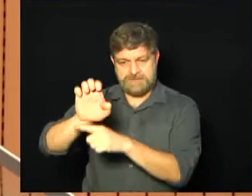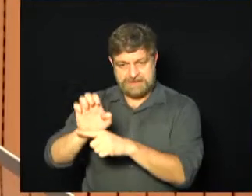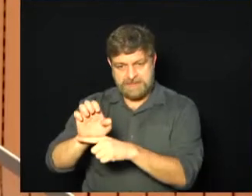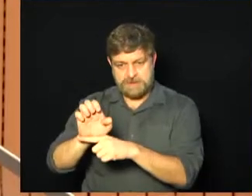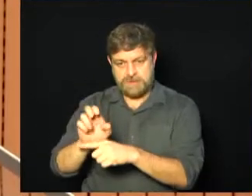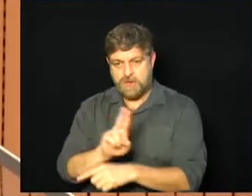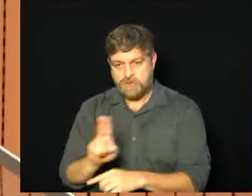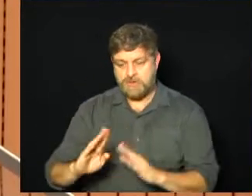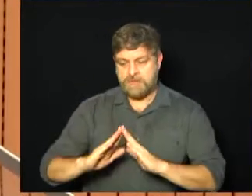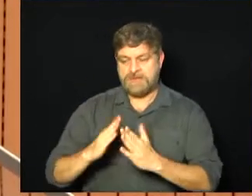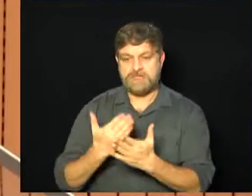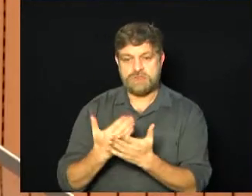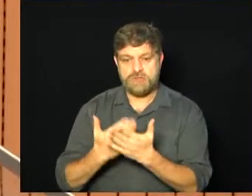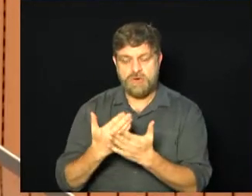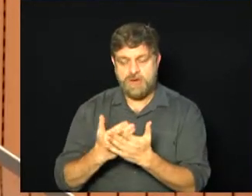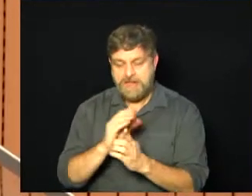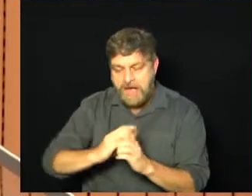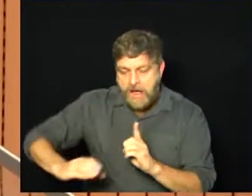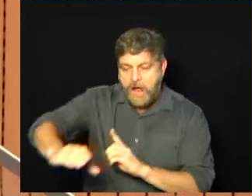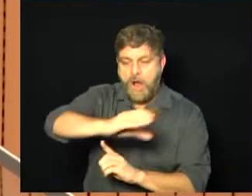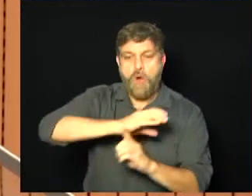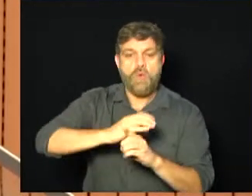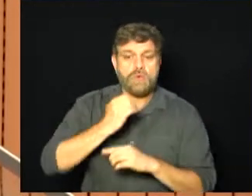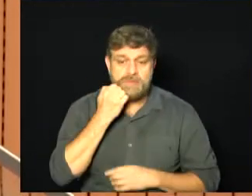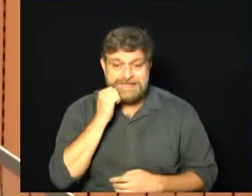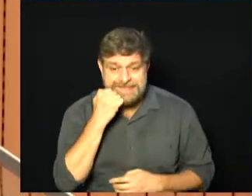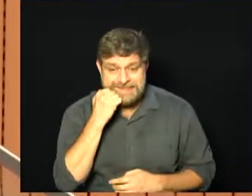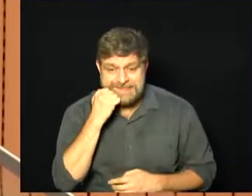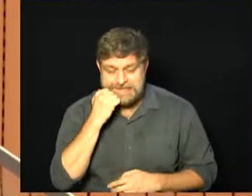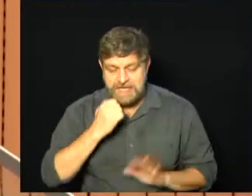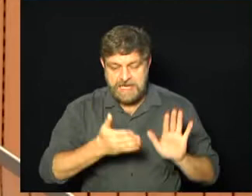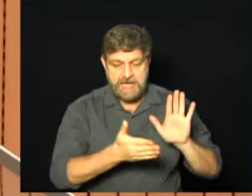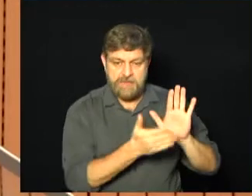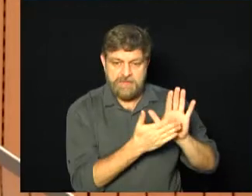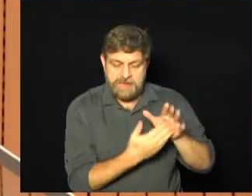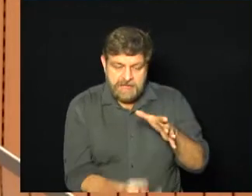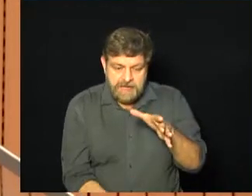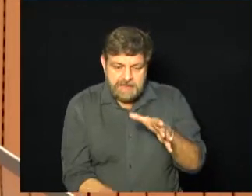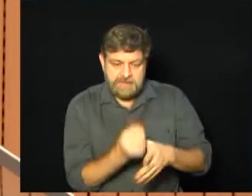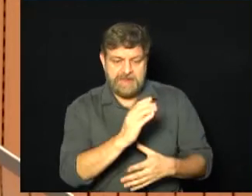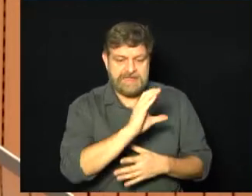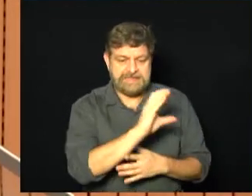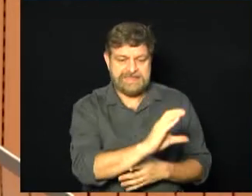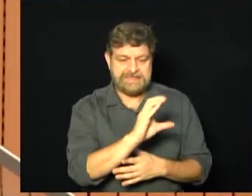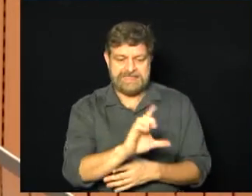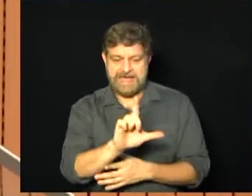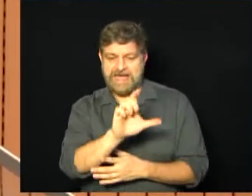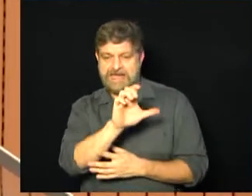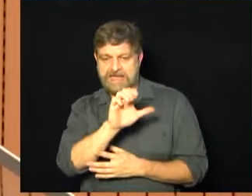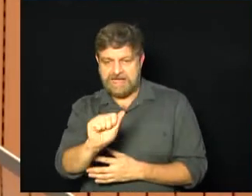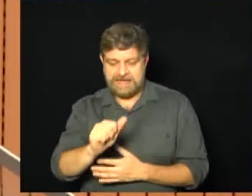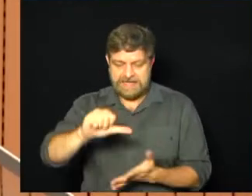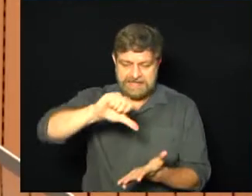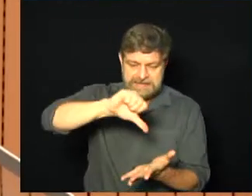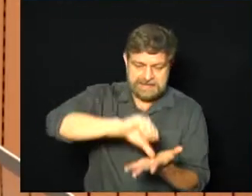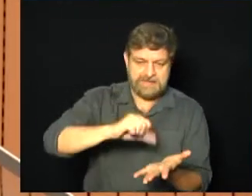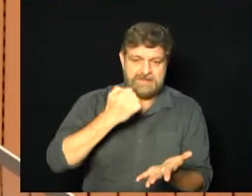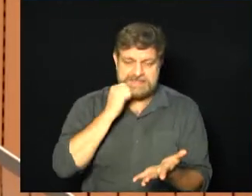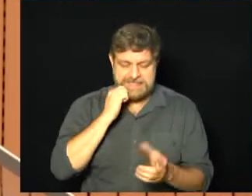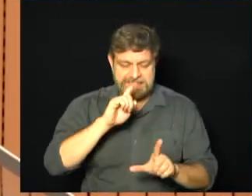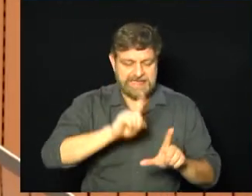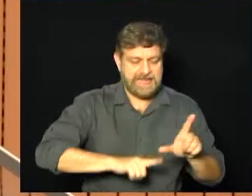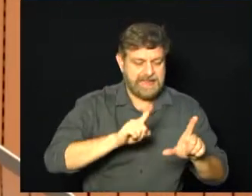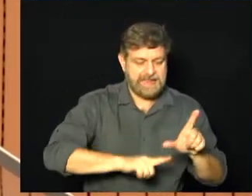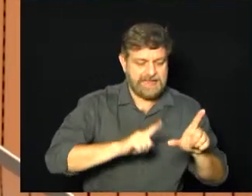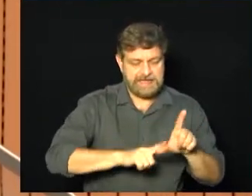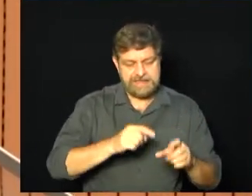Colégio Culto à Ciência, e propuseram a fundação do Centro de Ciências, Letras e Artes. Era um momento